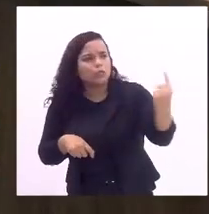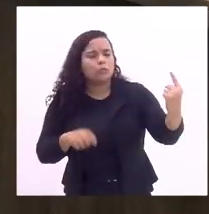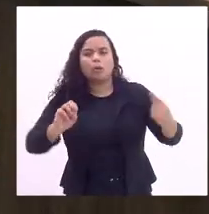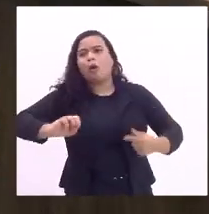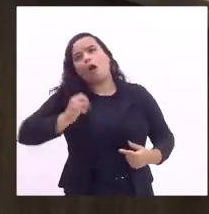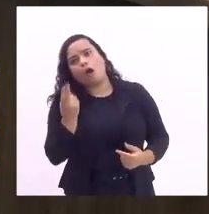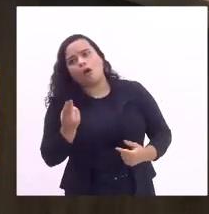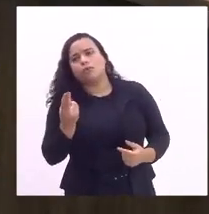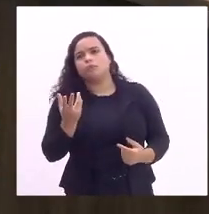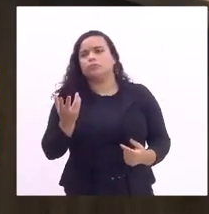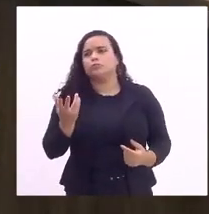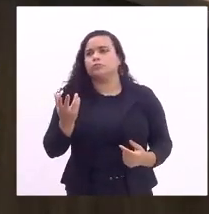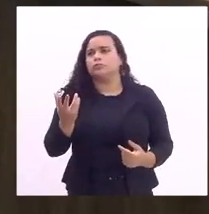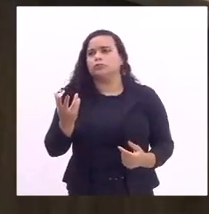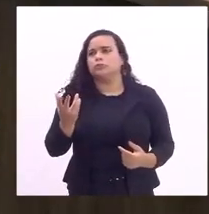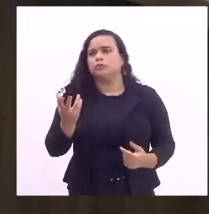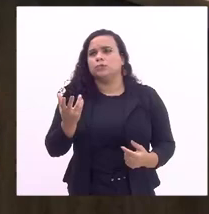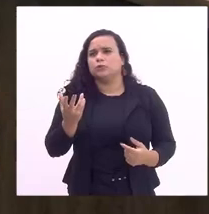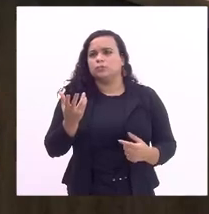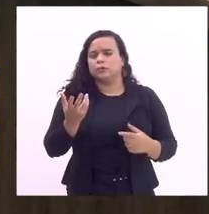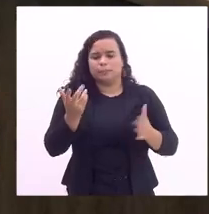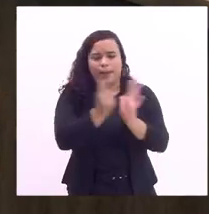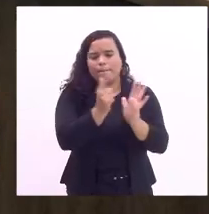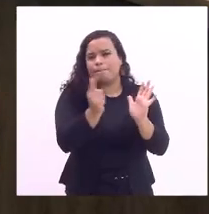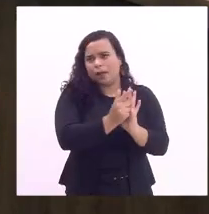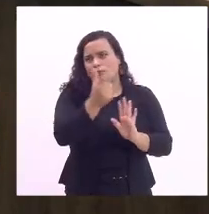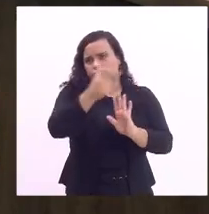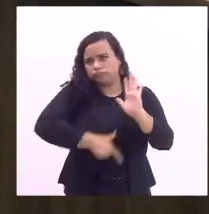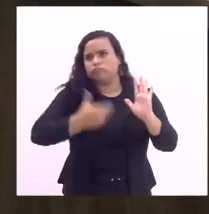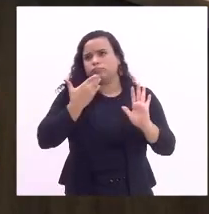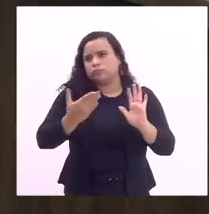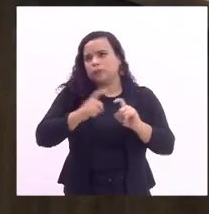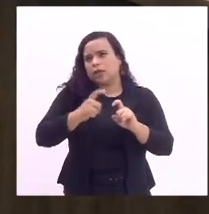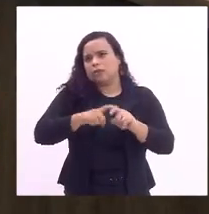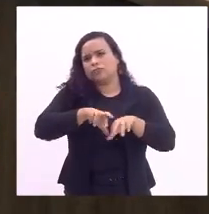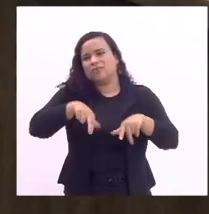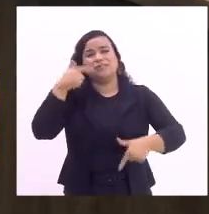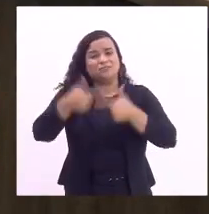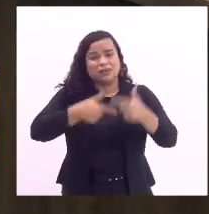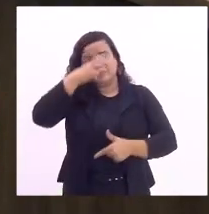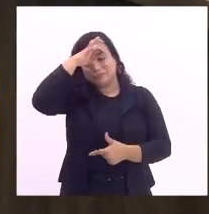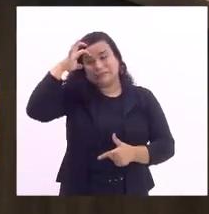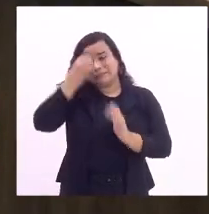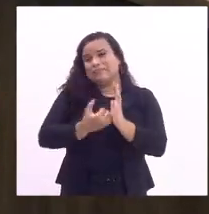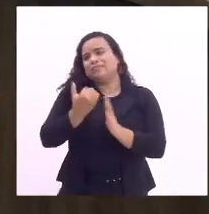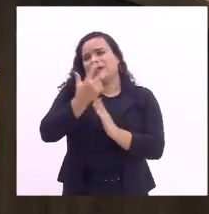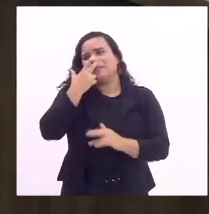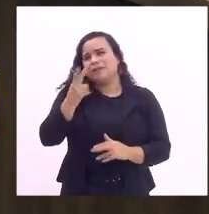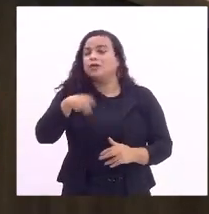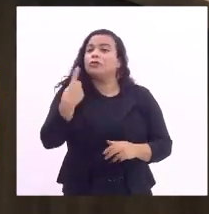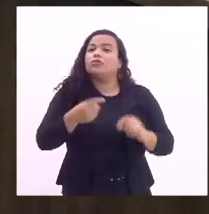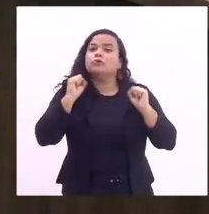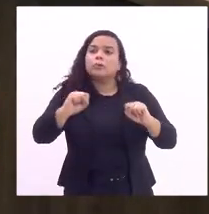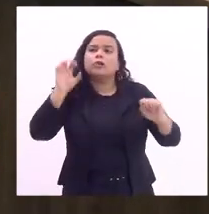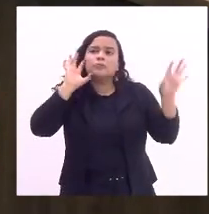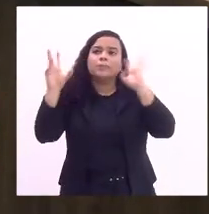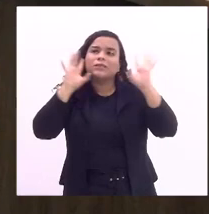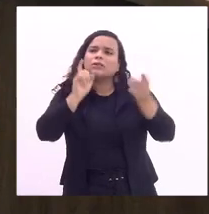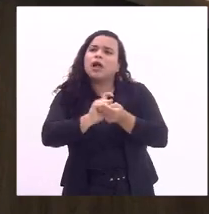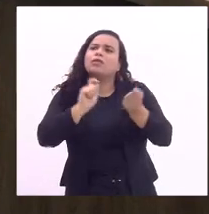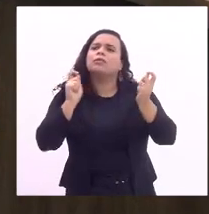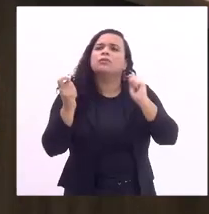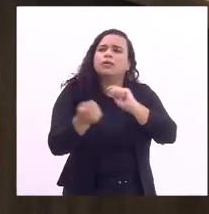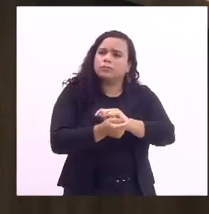ou mediante a receita, enfim, é mais trabalho. O que a gente pode é pensar nisso,